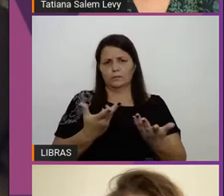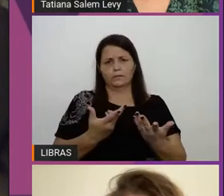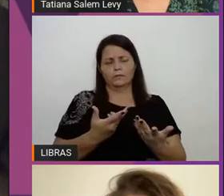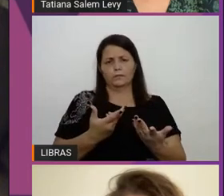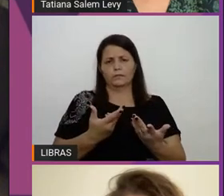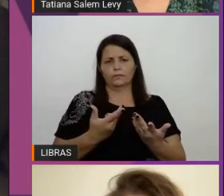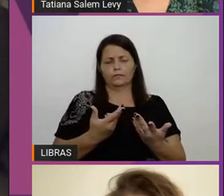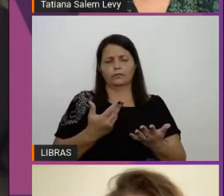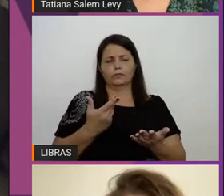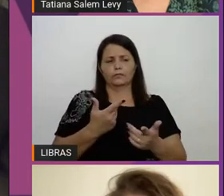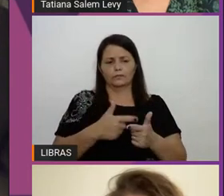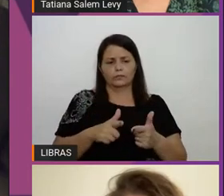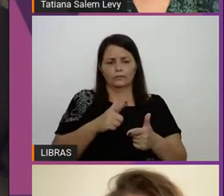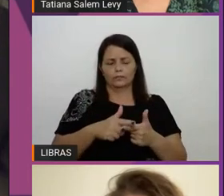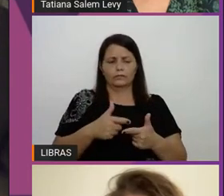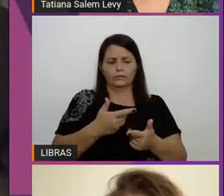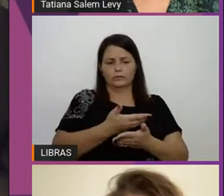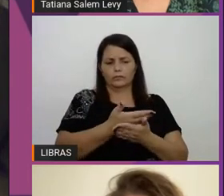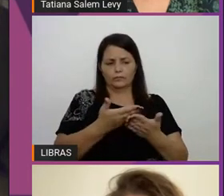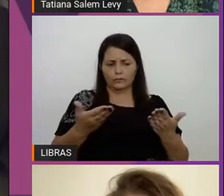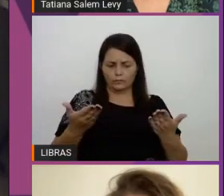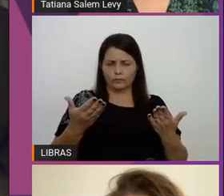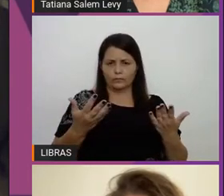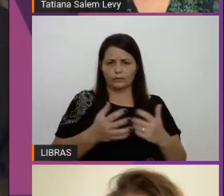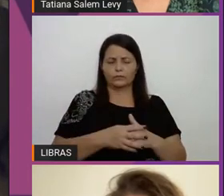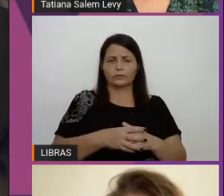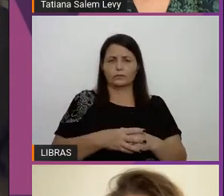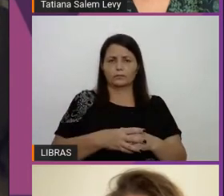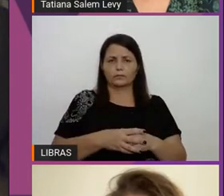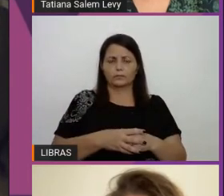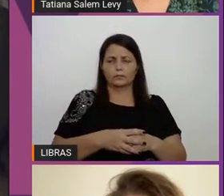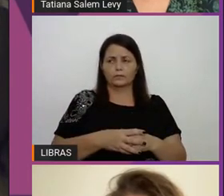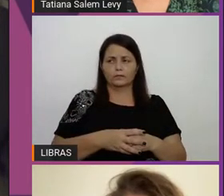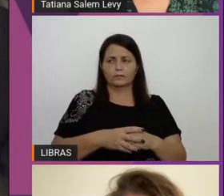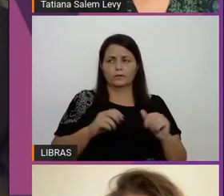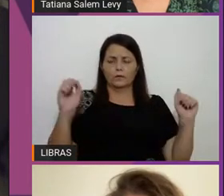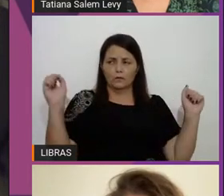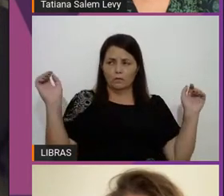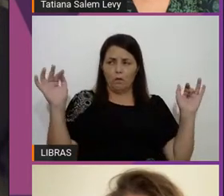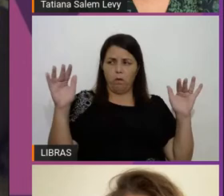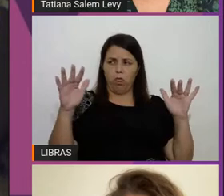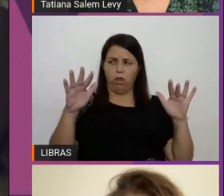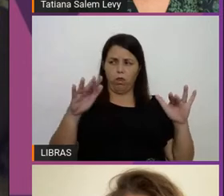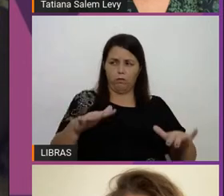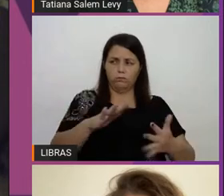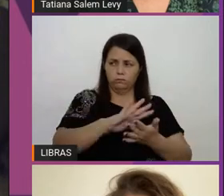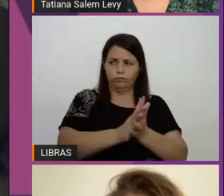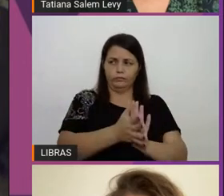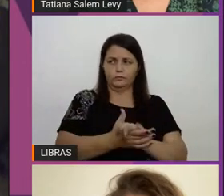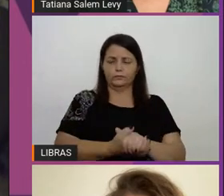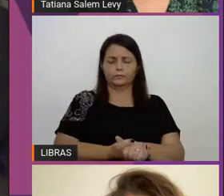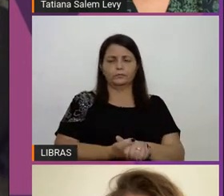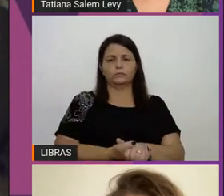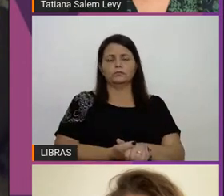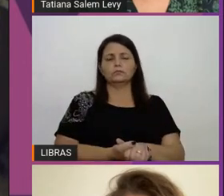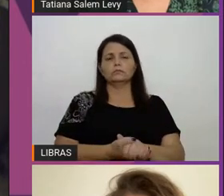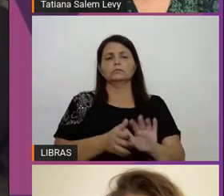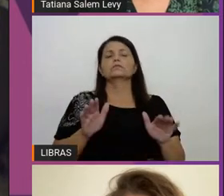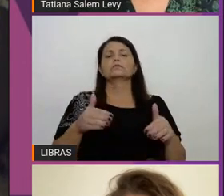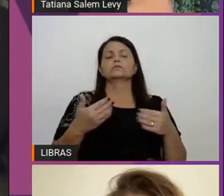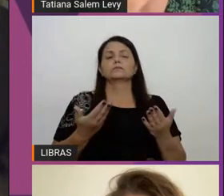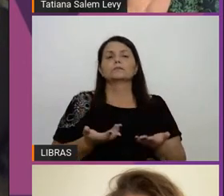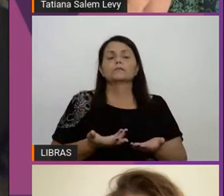contra os efeitos desse desce grande problema né então